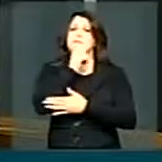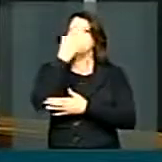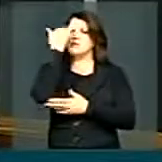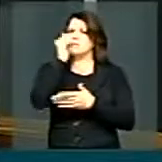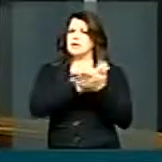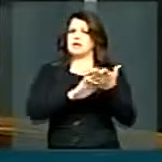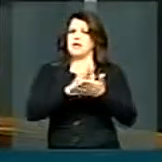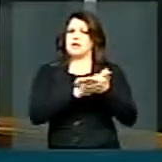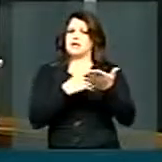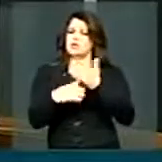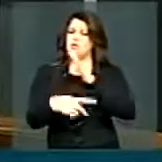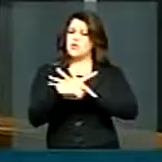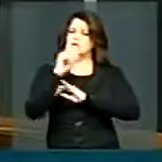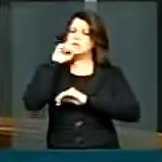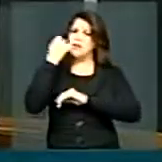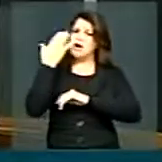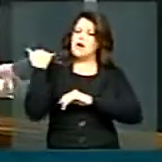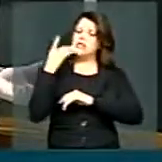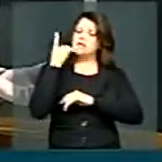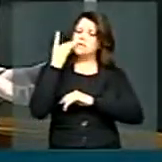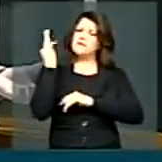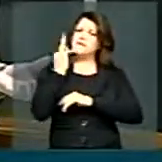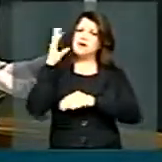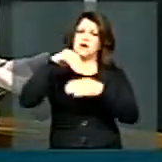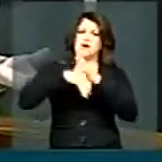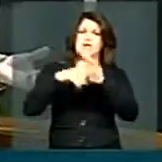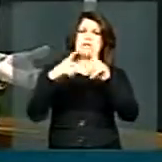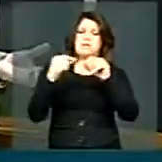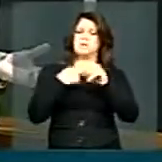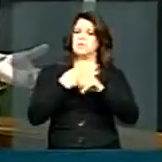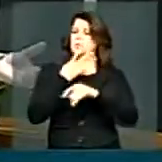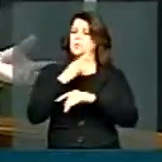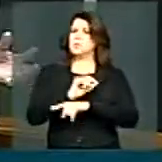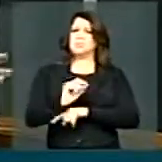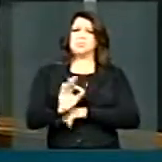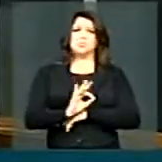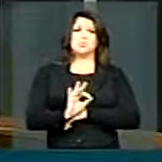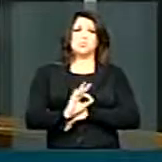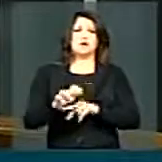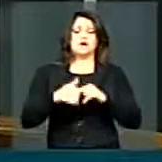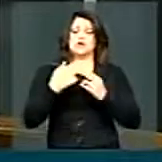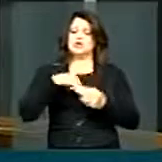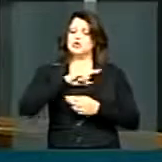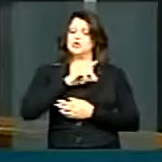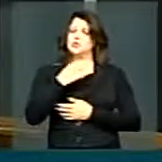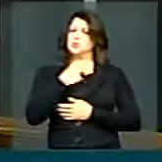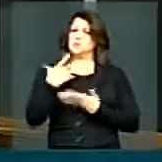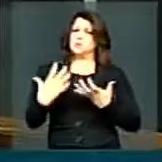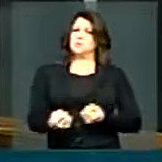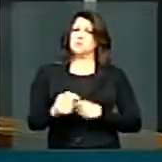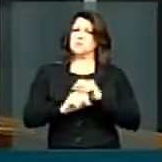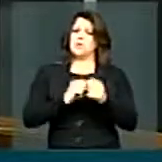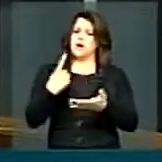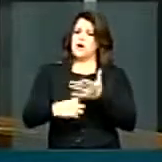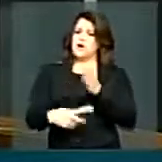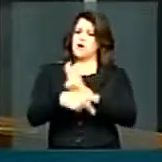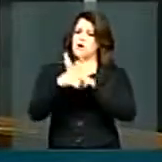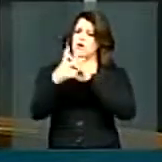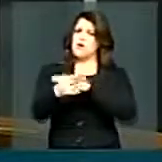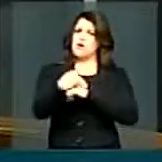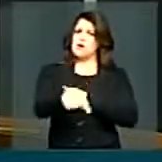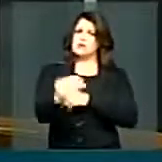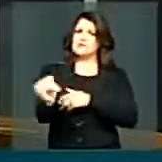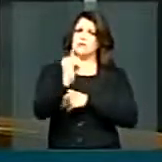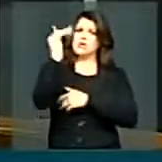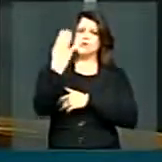nem o governador, nem os senadores. Eu era deputado federal aqui em Brasília, não sabia também. Então nós não podemos concordar que um acordo desta